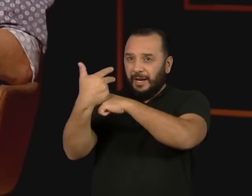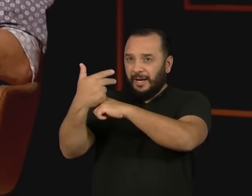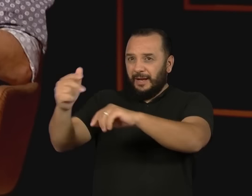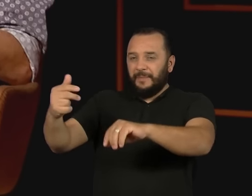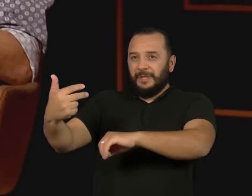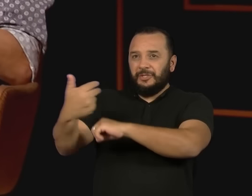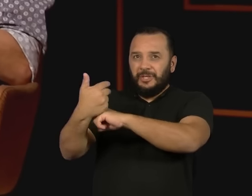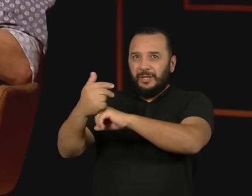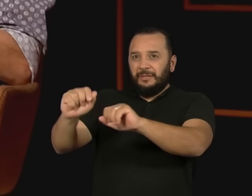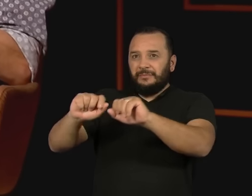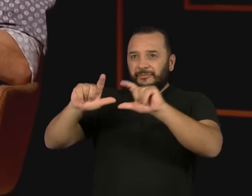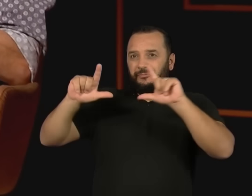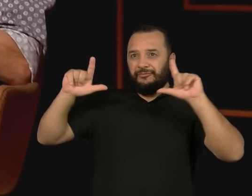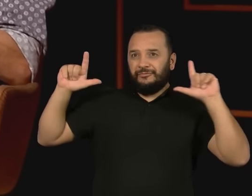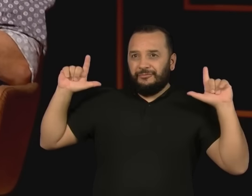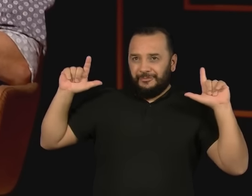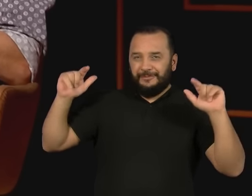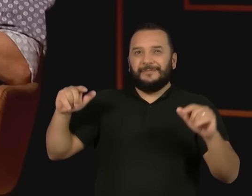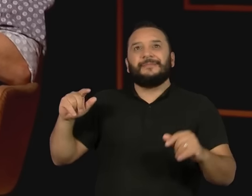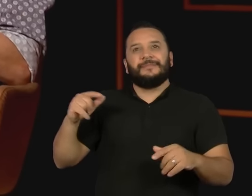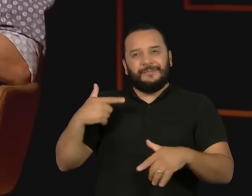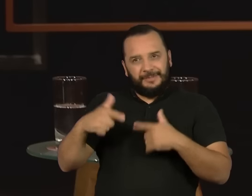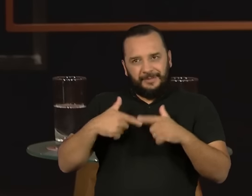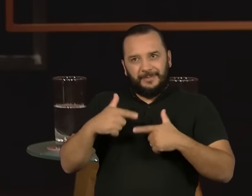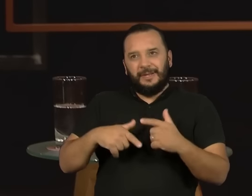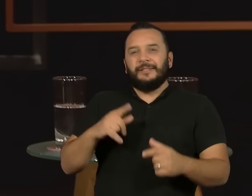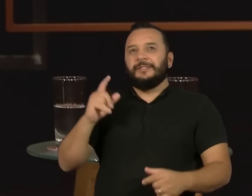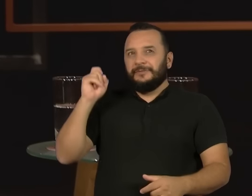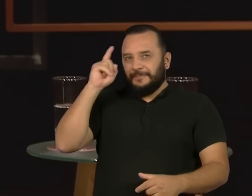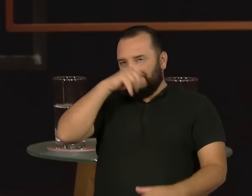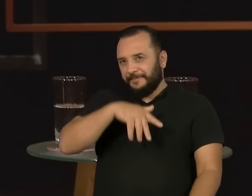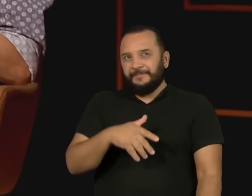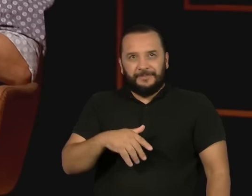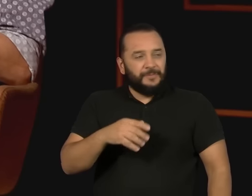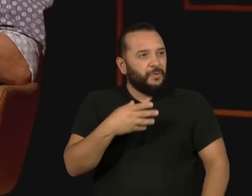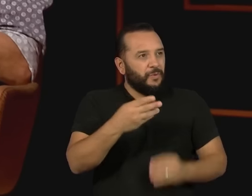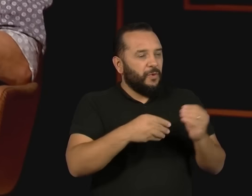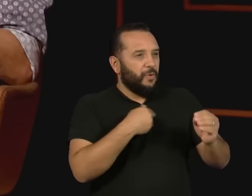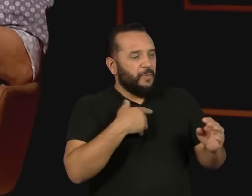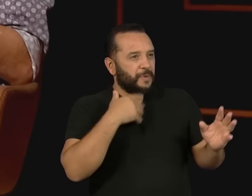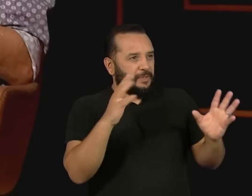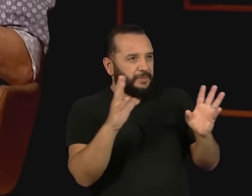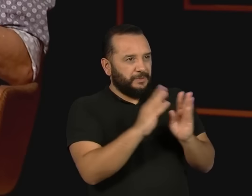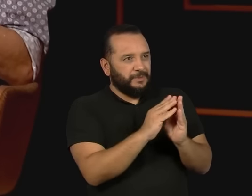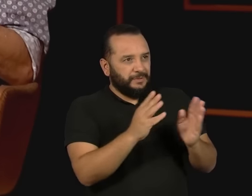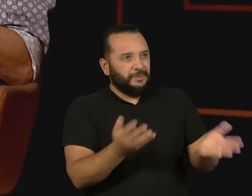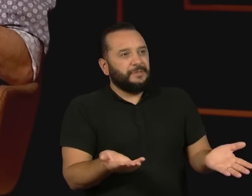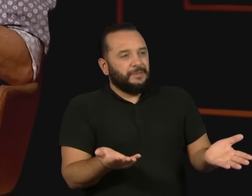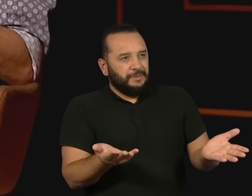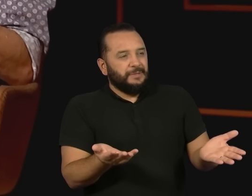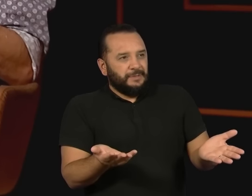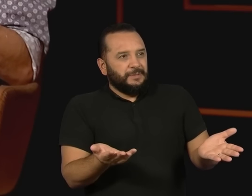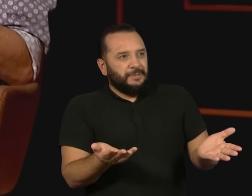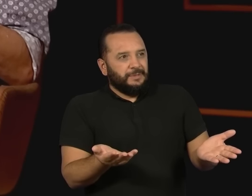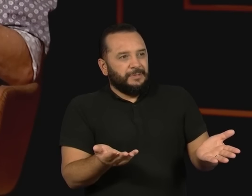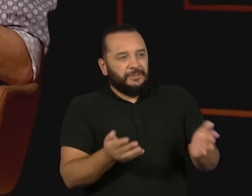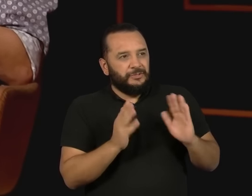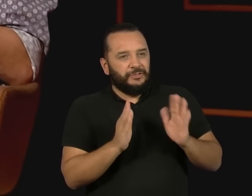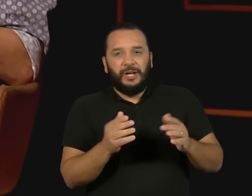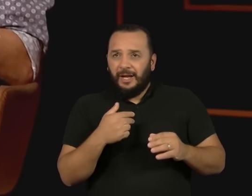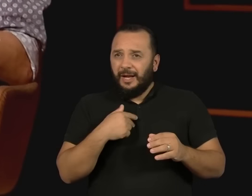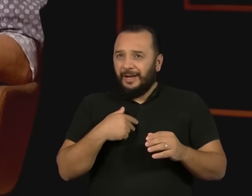né? Um trabalho bem complexo. Decupar. Decupado e como dizer,